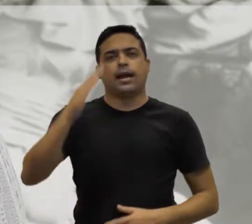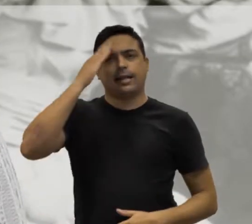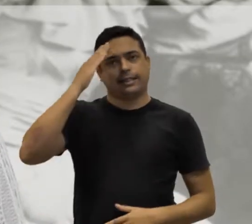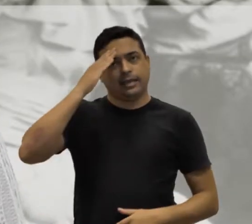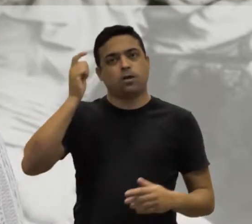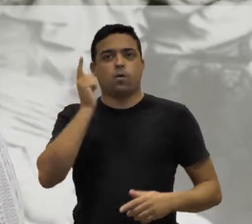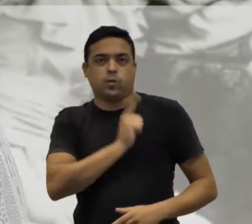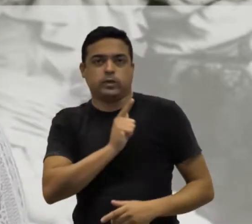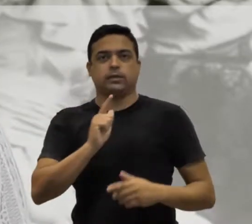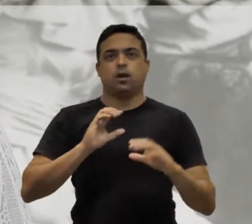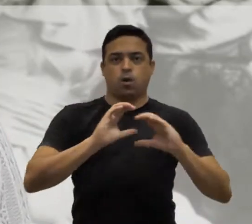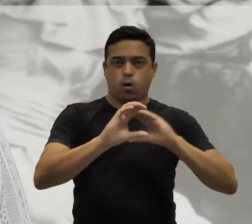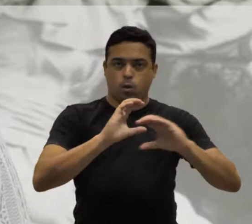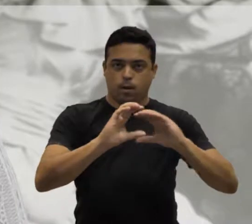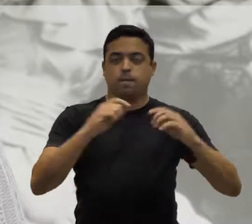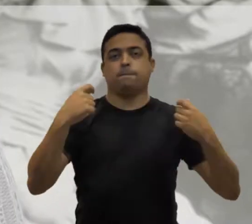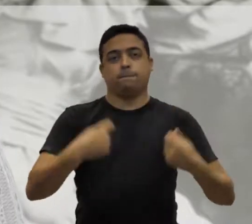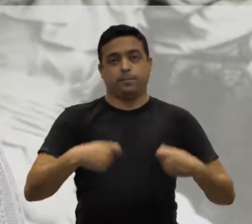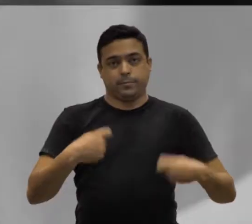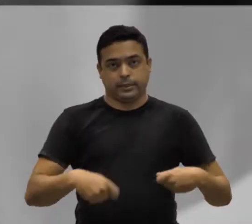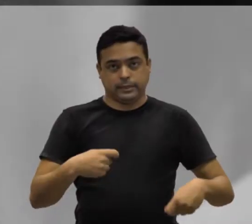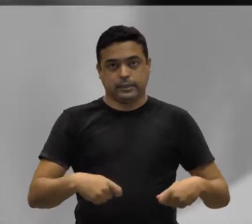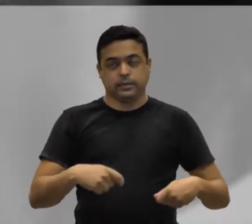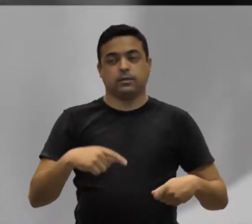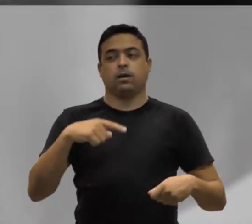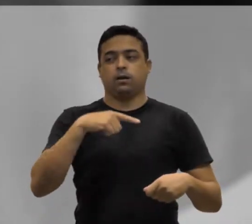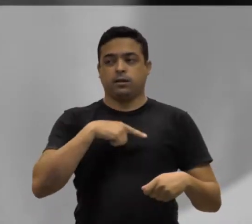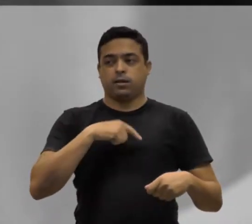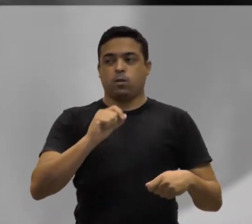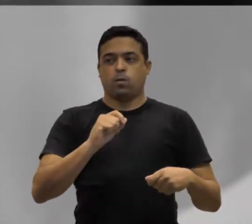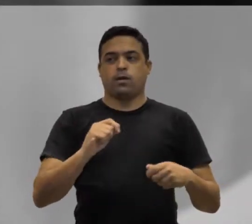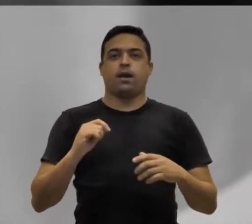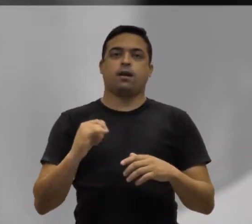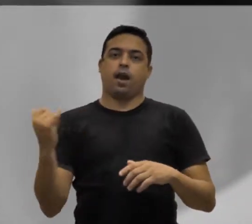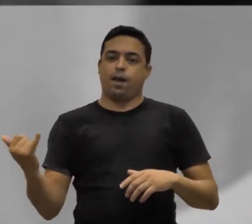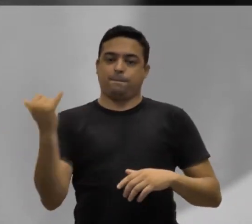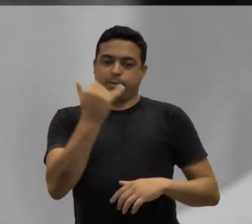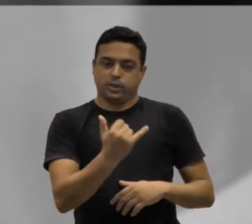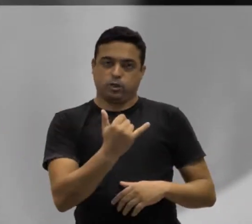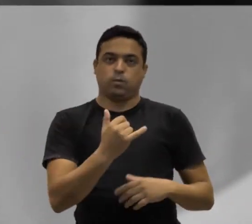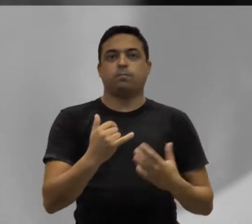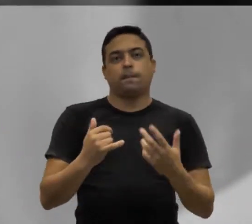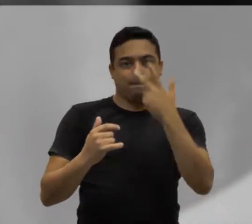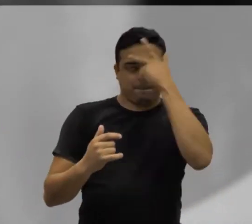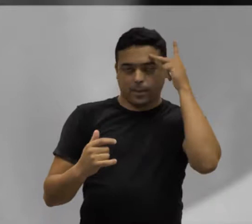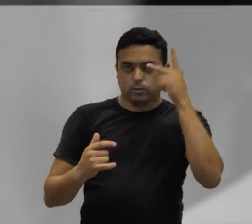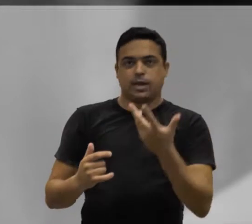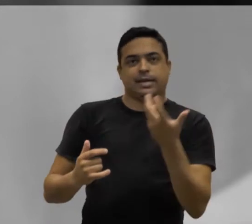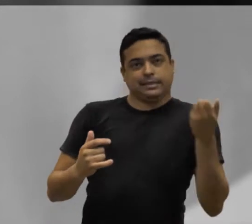Para que haja comunicação, faz-se necessário um emissor, aquele que envia a mensagem,